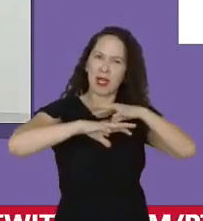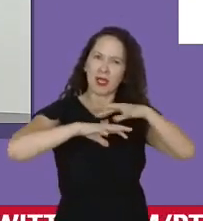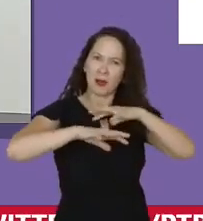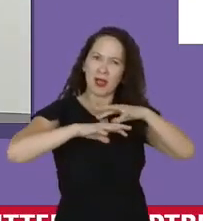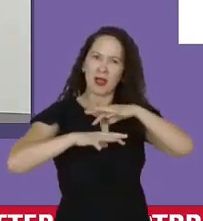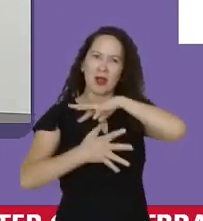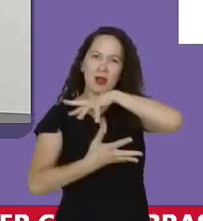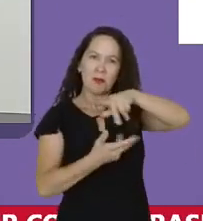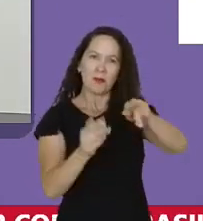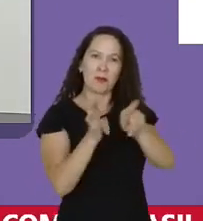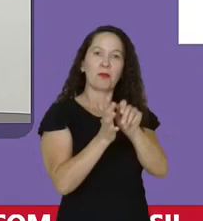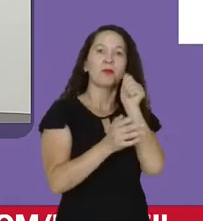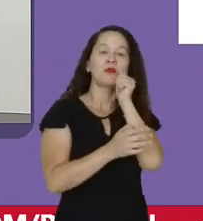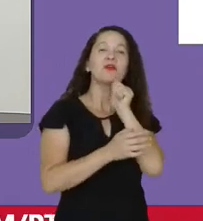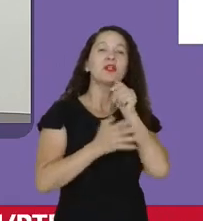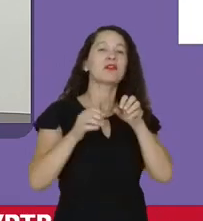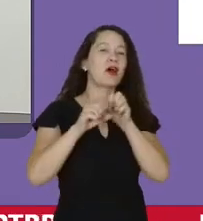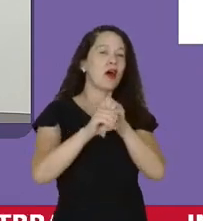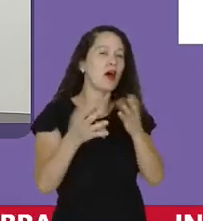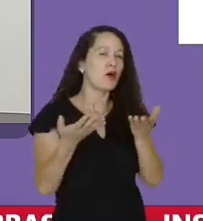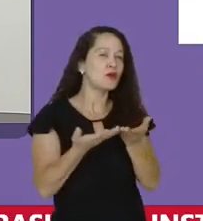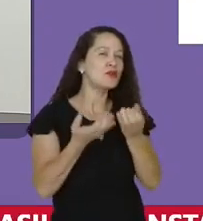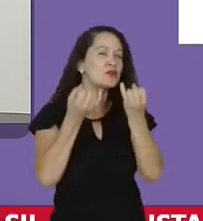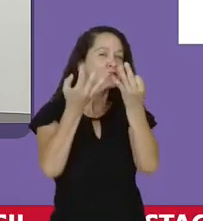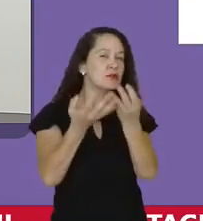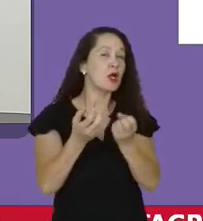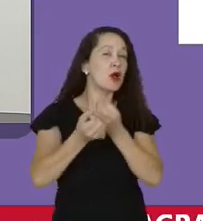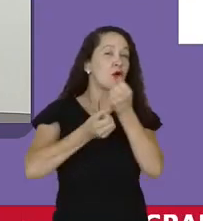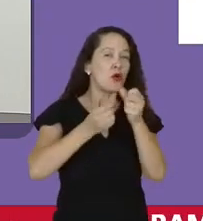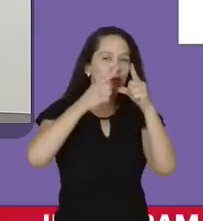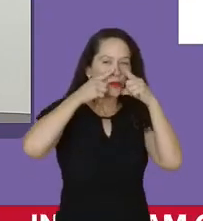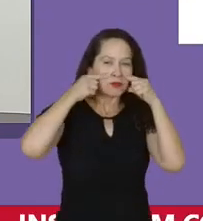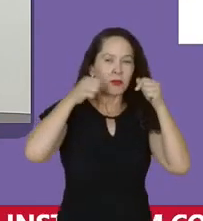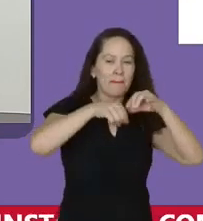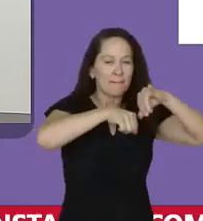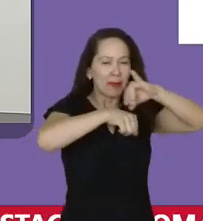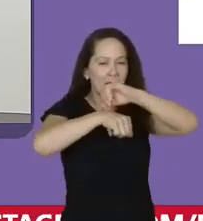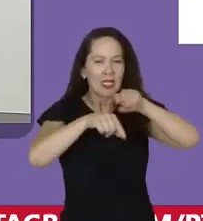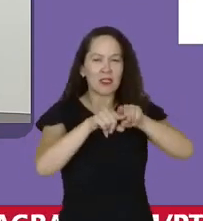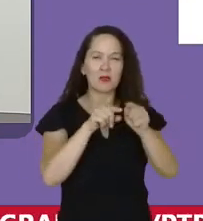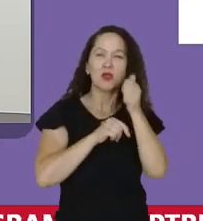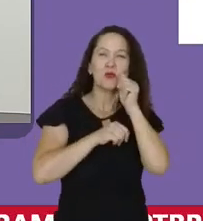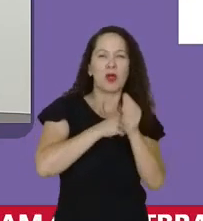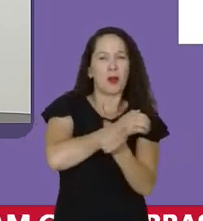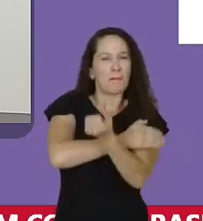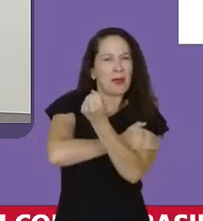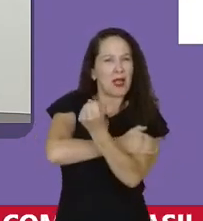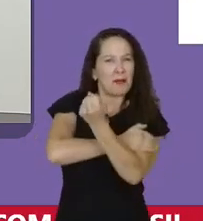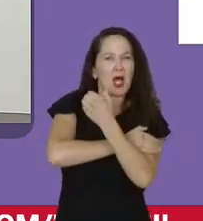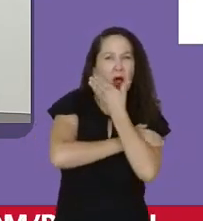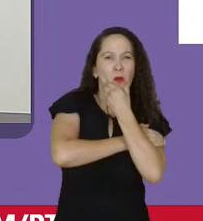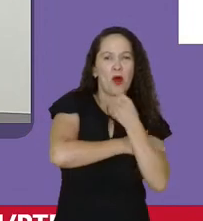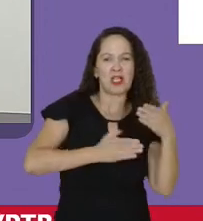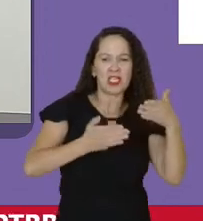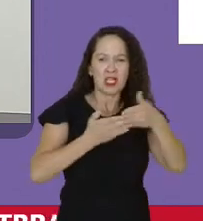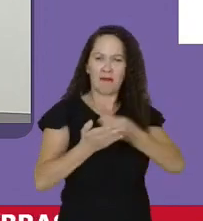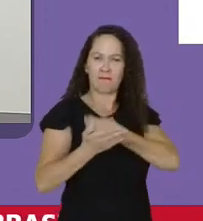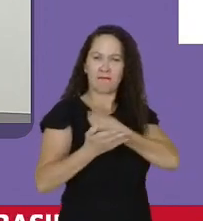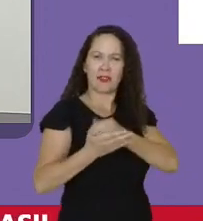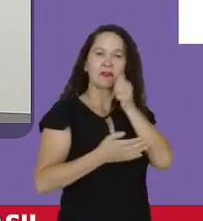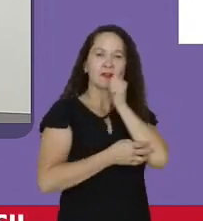das Mulheres. Nessa aula a gente vai falar um pouco como o patriarcado e o capitalismo está afetando diretamente a vida das